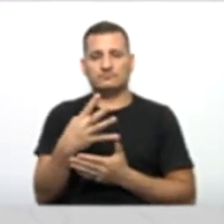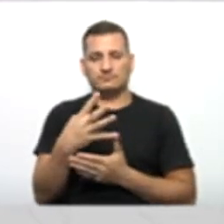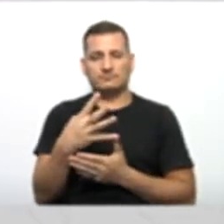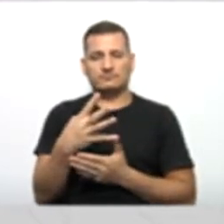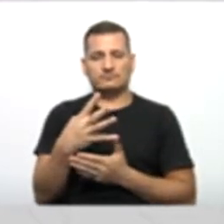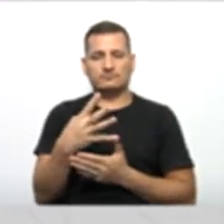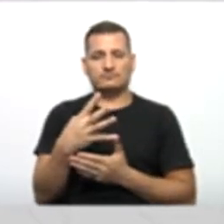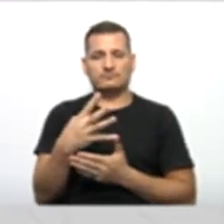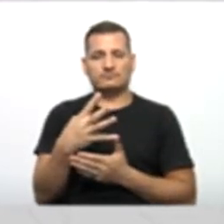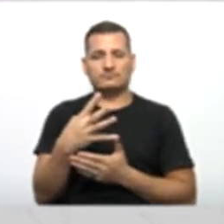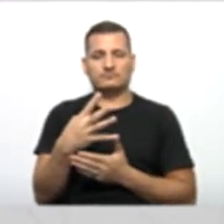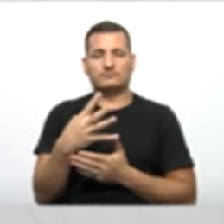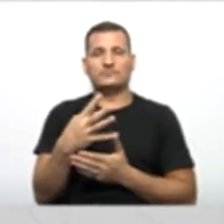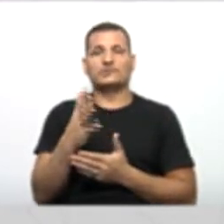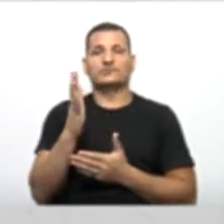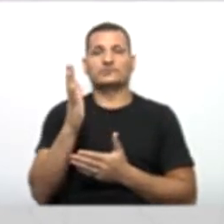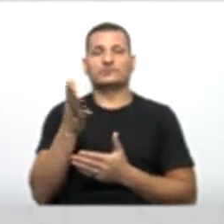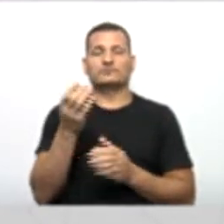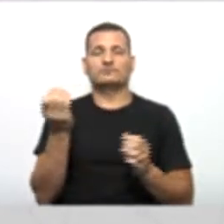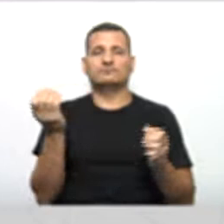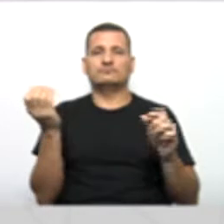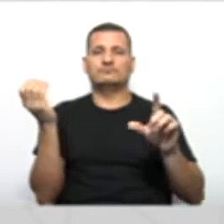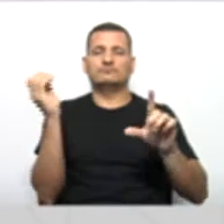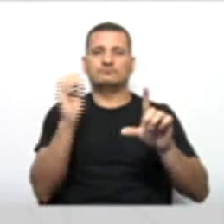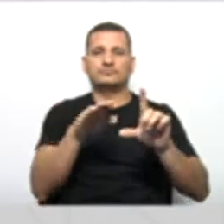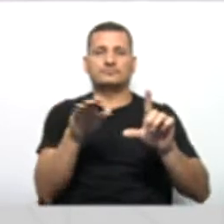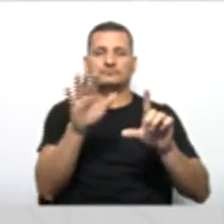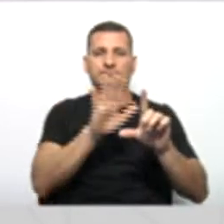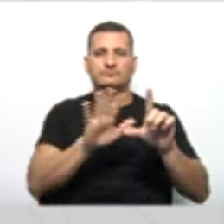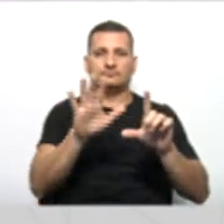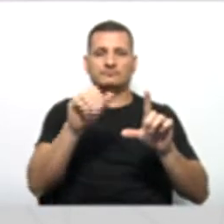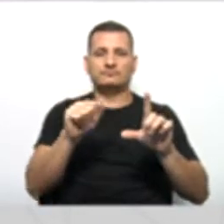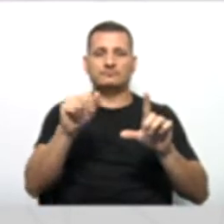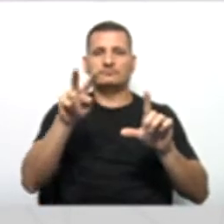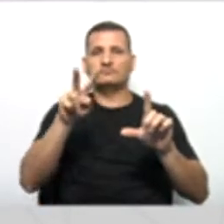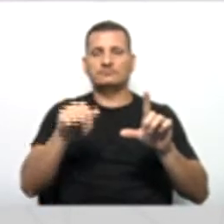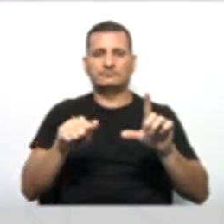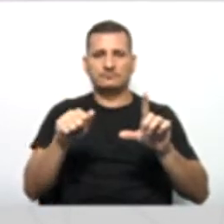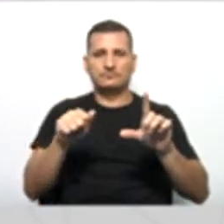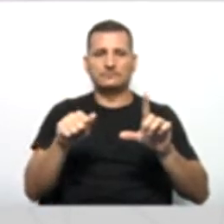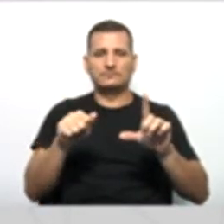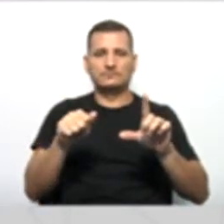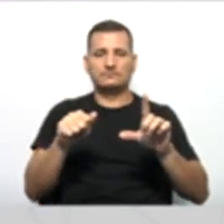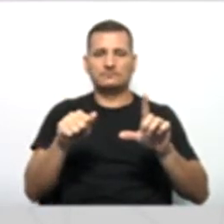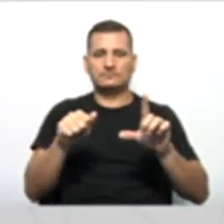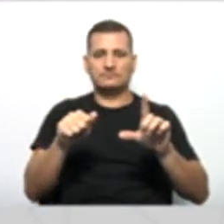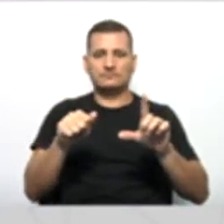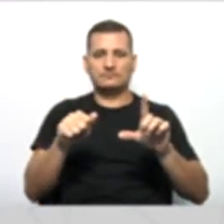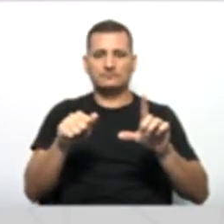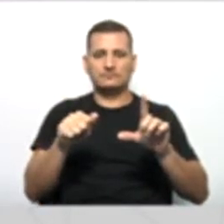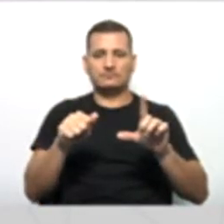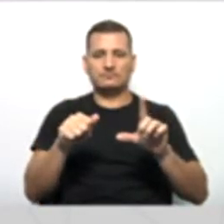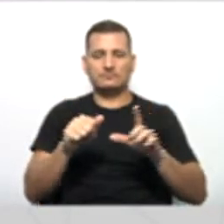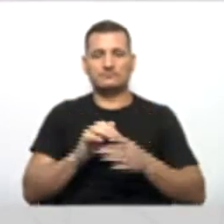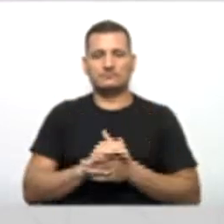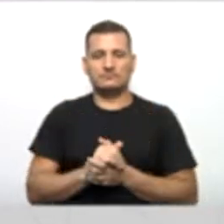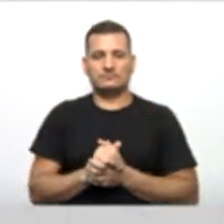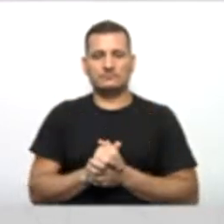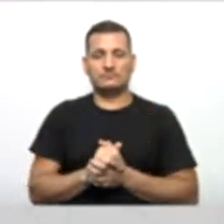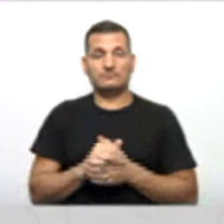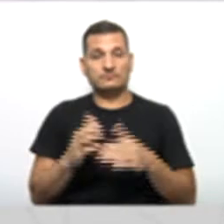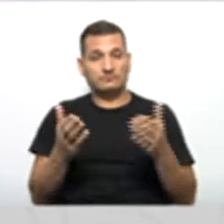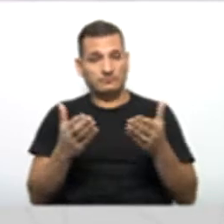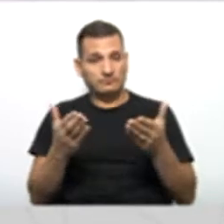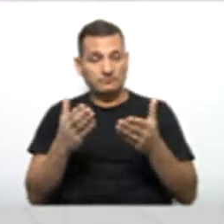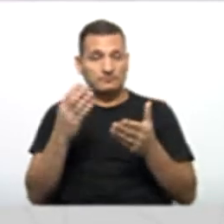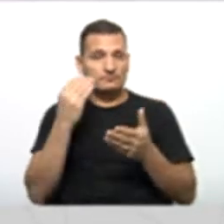e já está disponível pra vocês lá no ambiente virtual certo então vamos lá pro ato